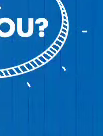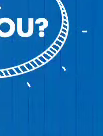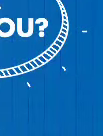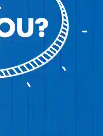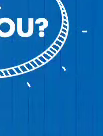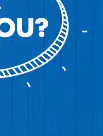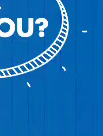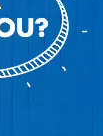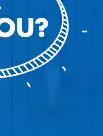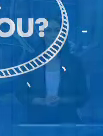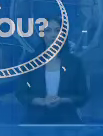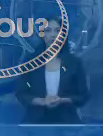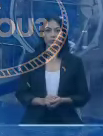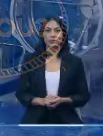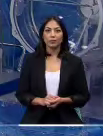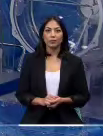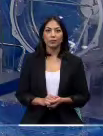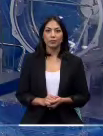aí